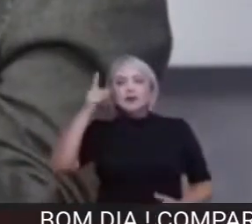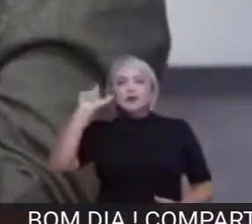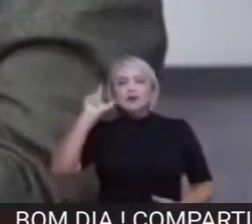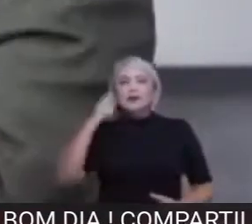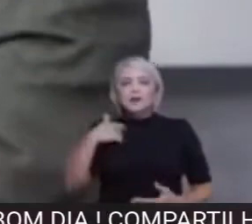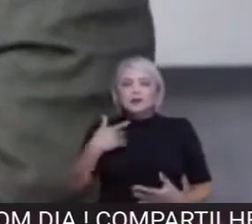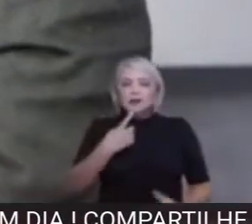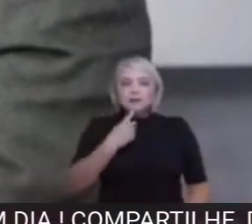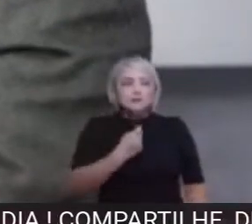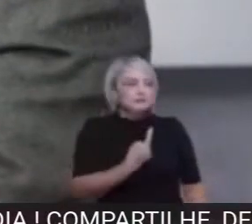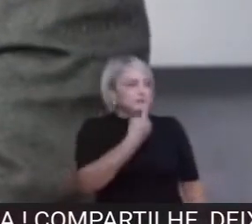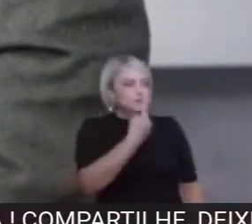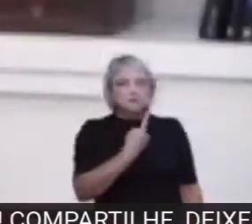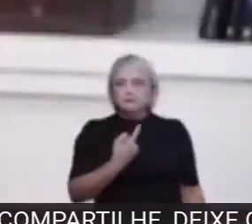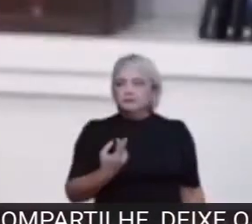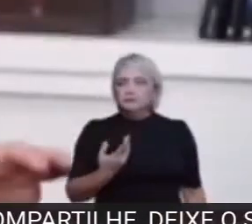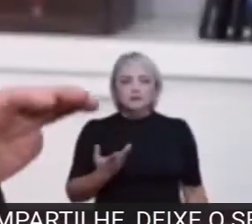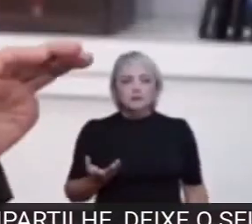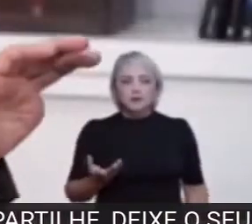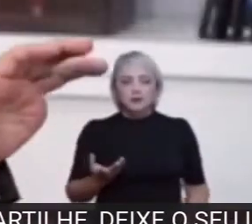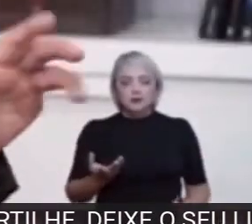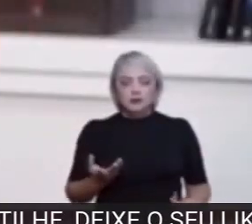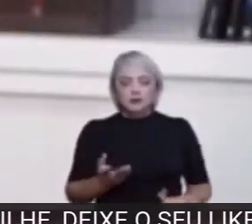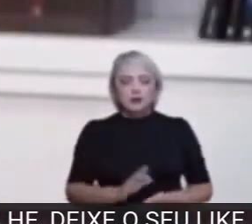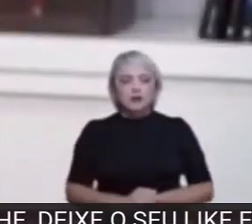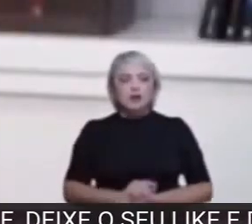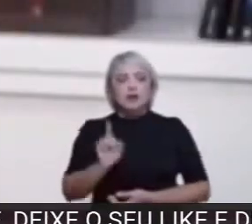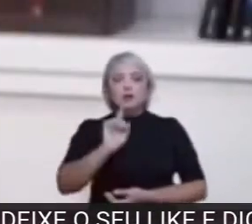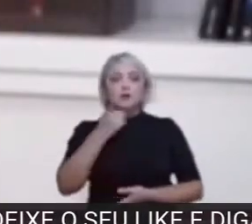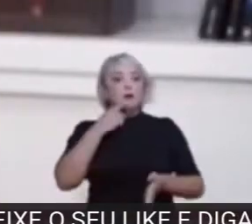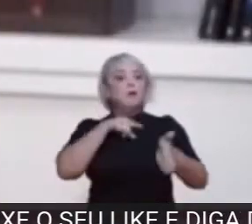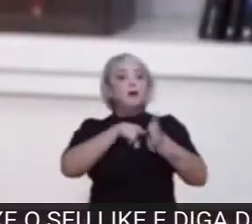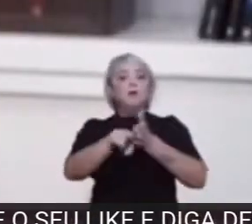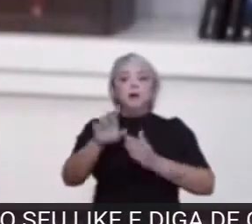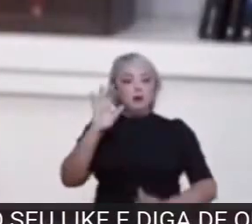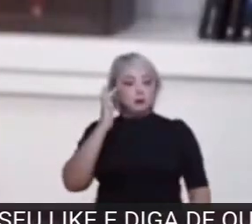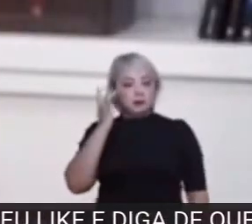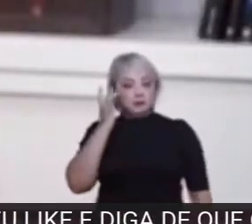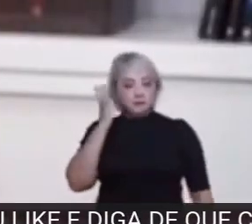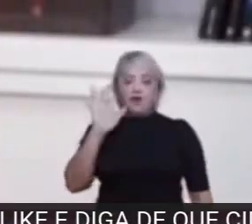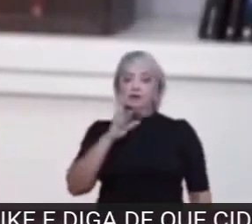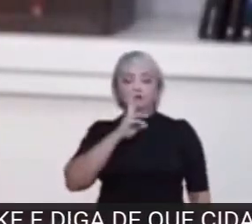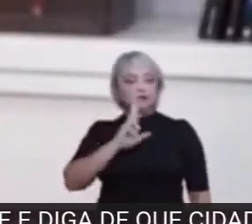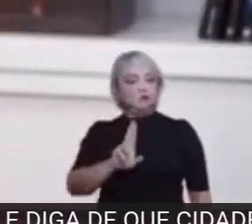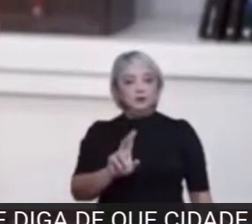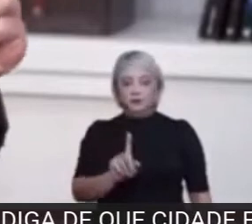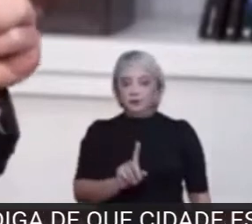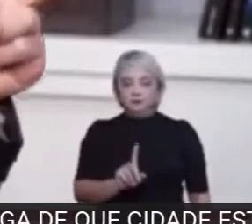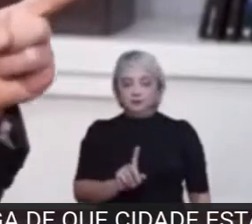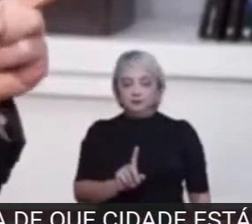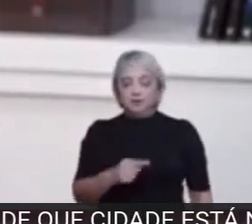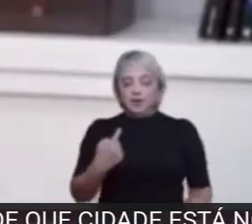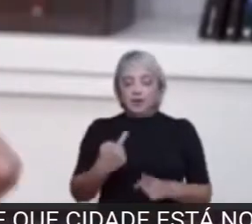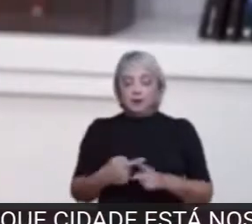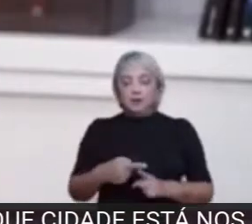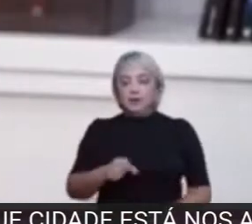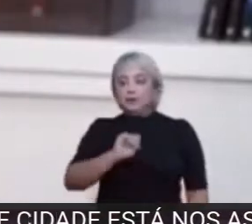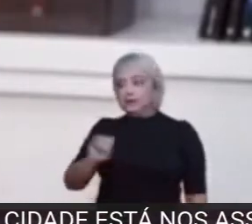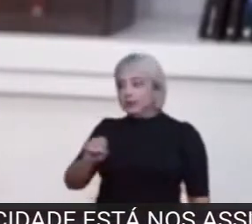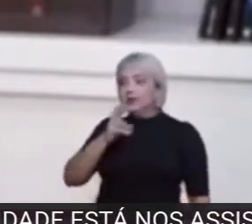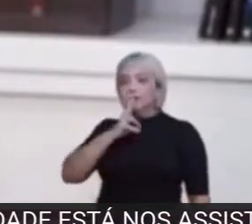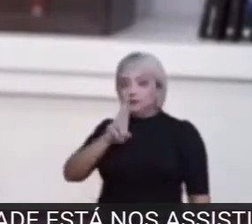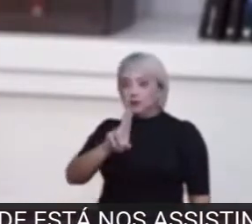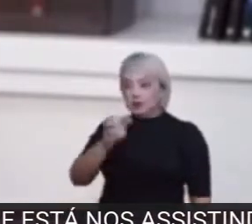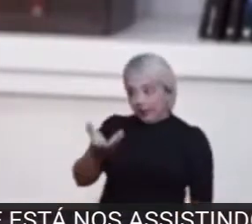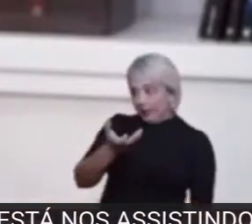choca. Essa não é uma pergunta fácil de responder, porque se eu responder o que você quer que eu